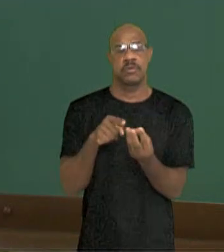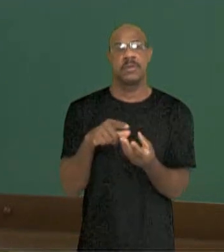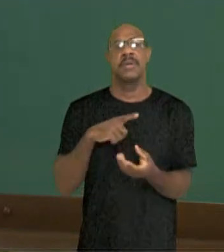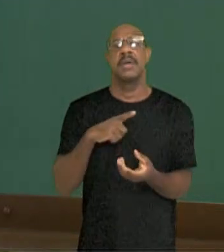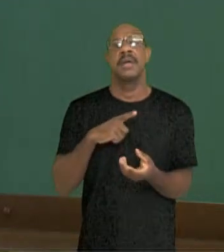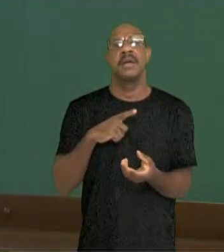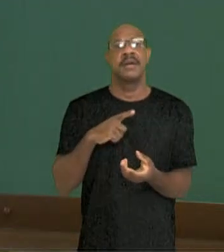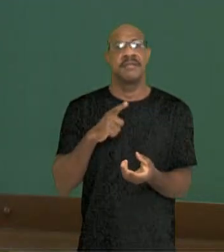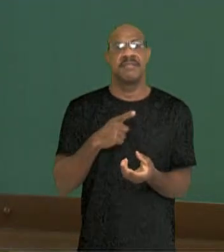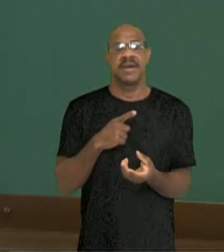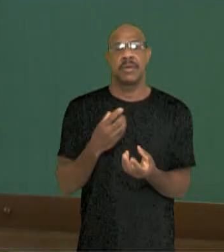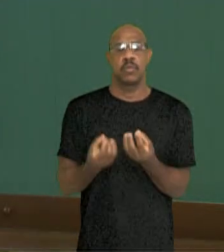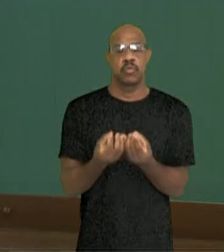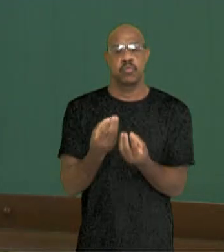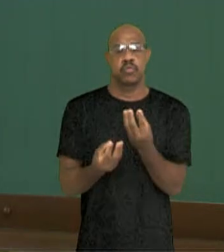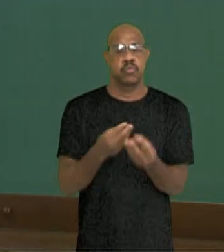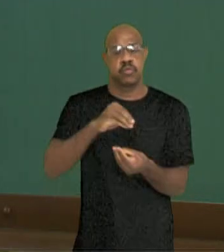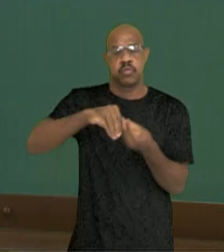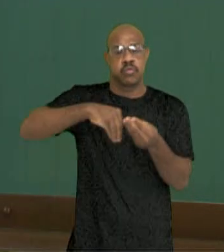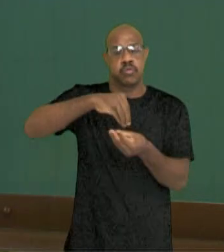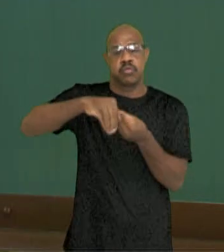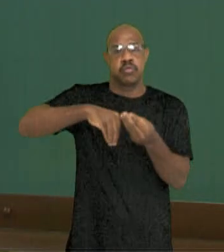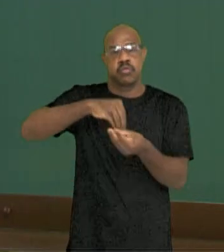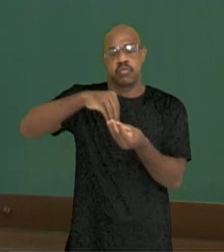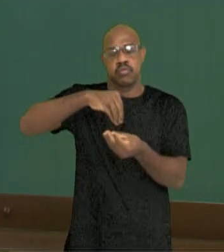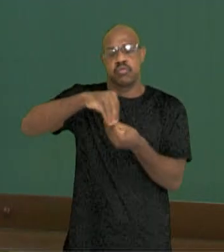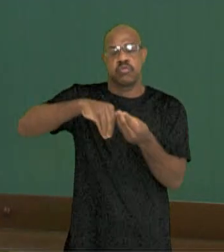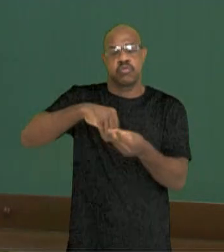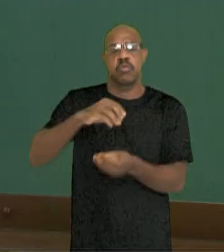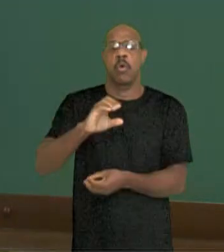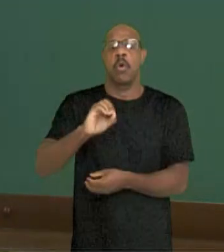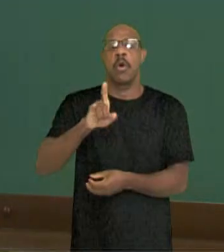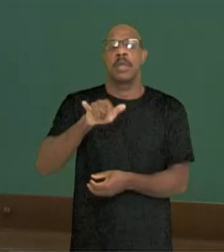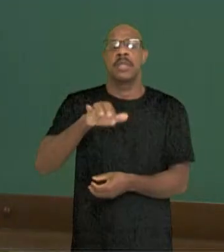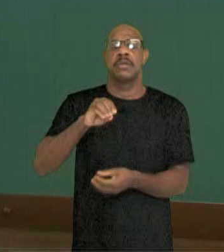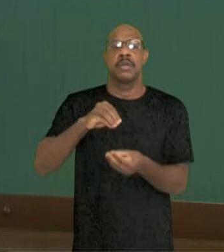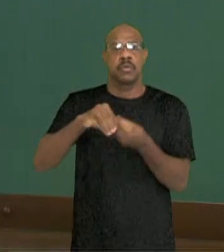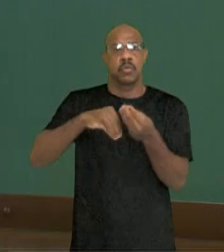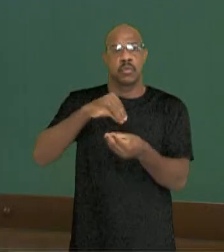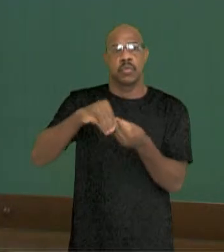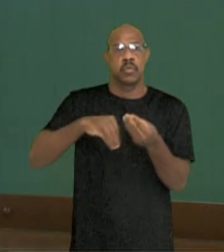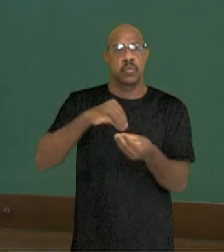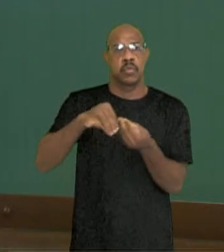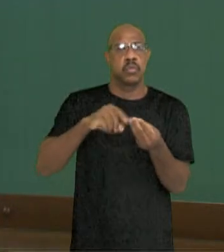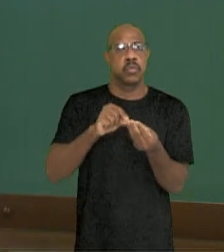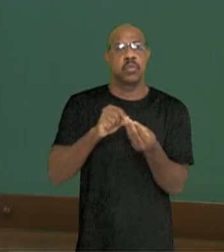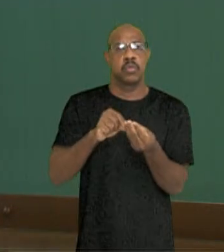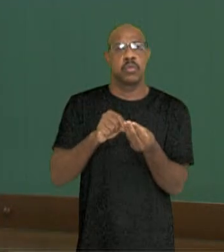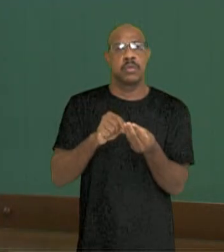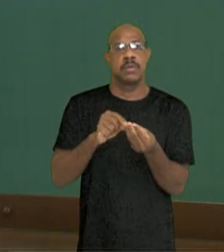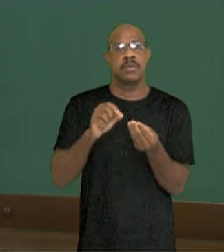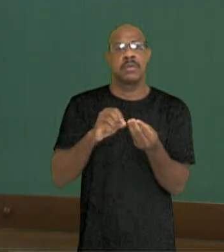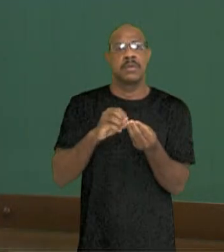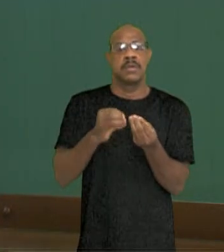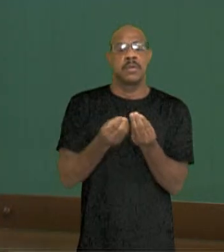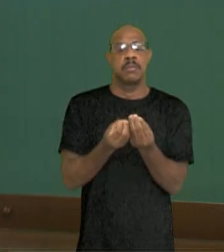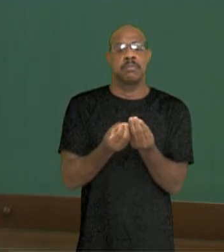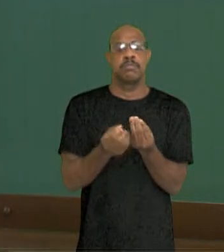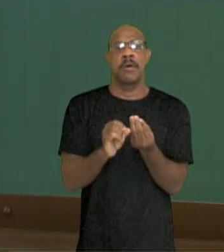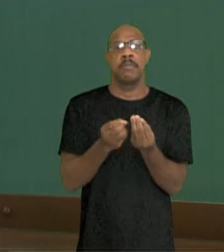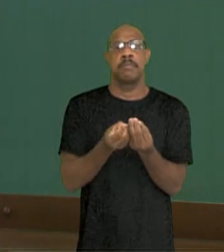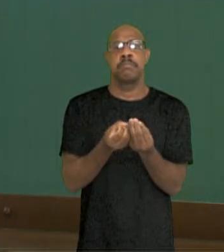irão reagir com o oxigênio, o comburente, e irá desprender muita